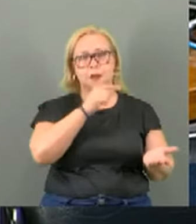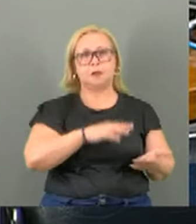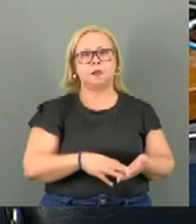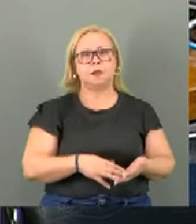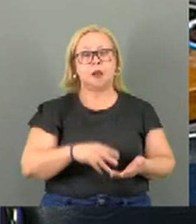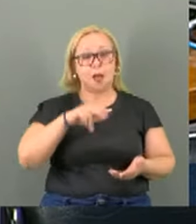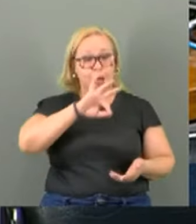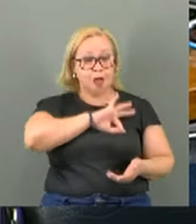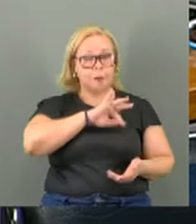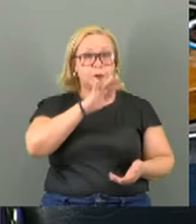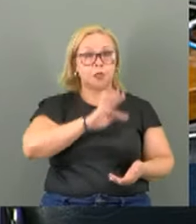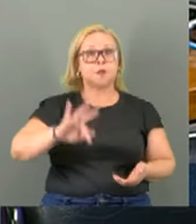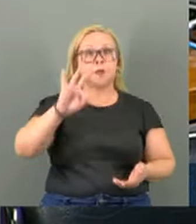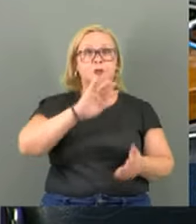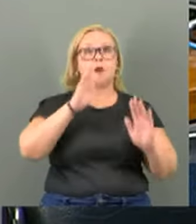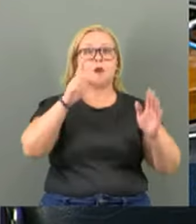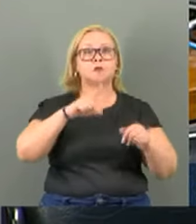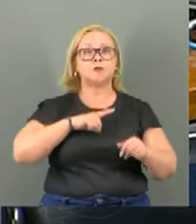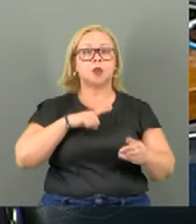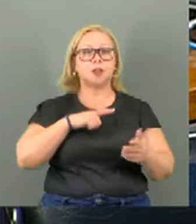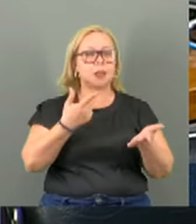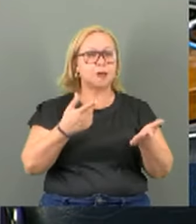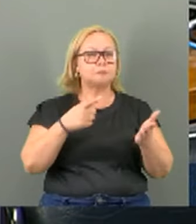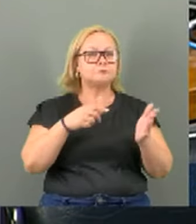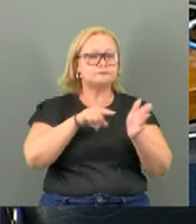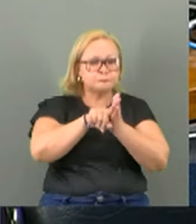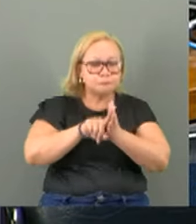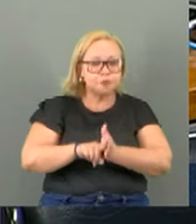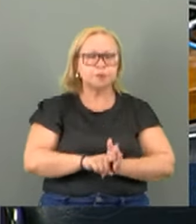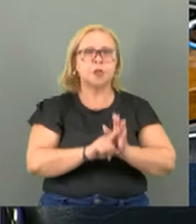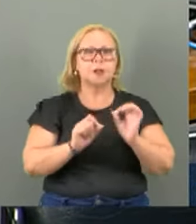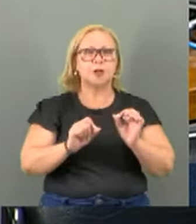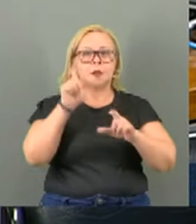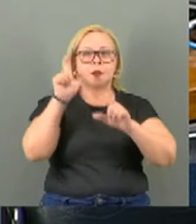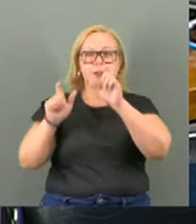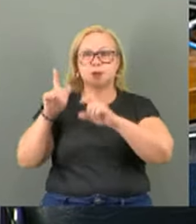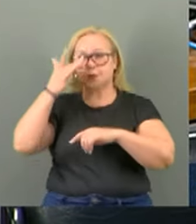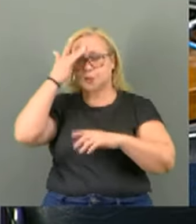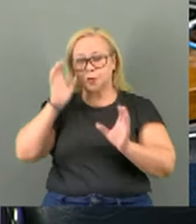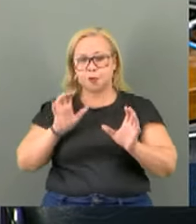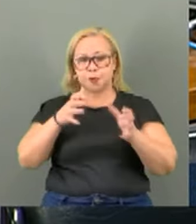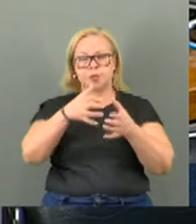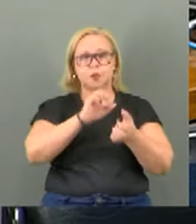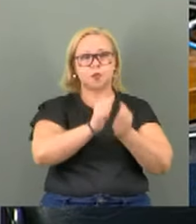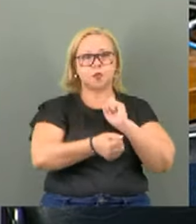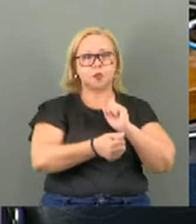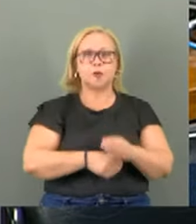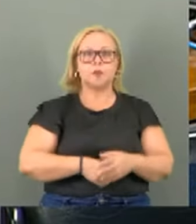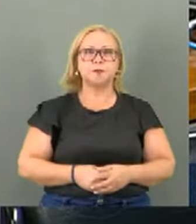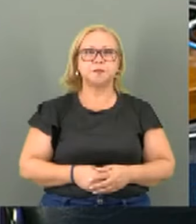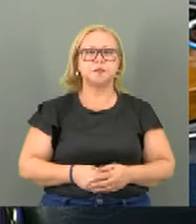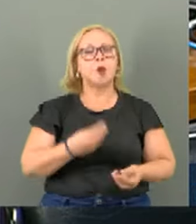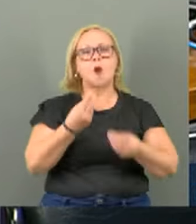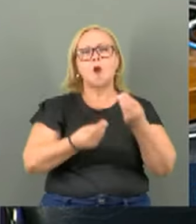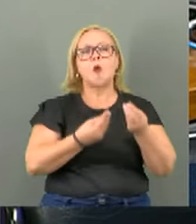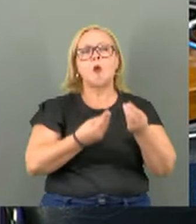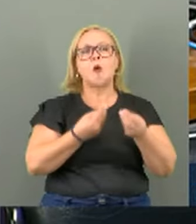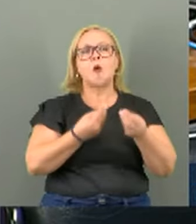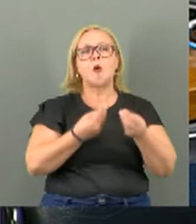indício sobre esses atores da jogatina? Como a Polícia Federal pode agir no sentido